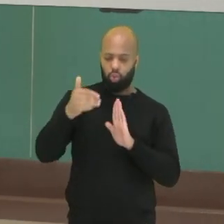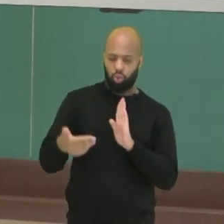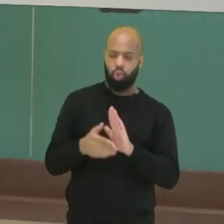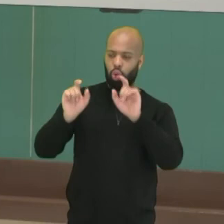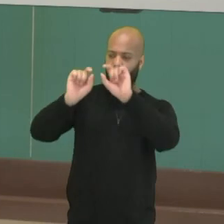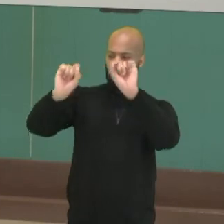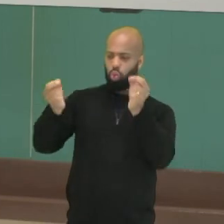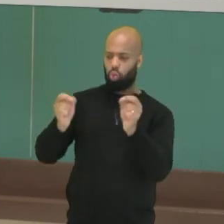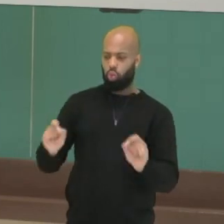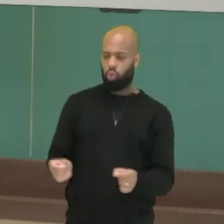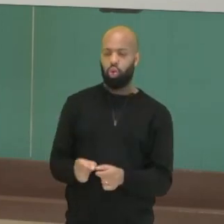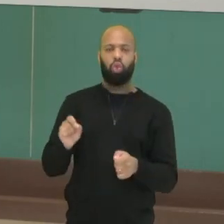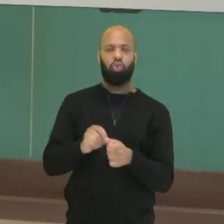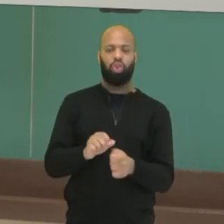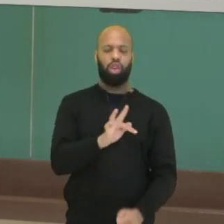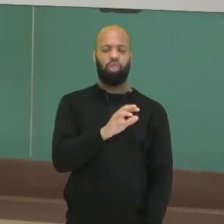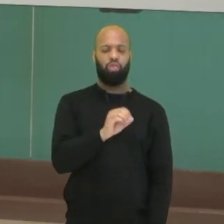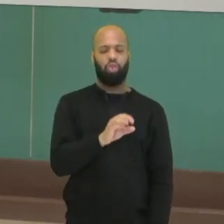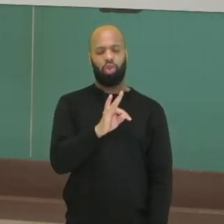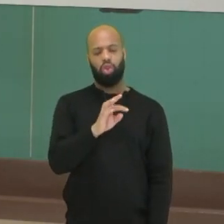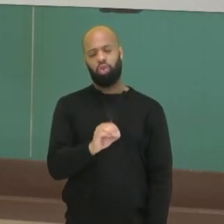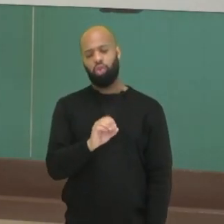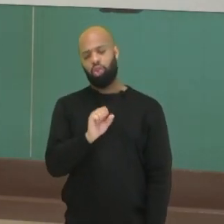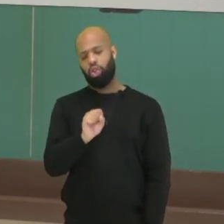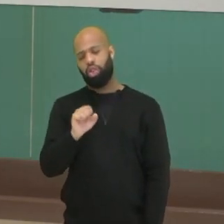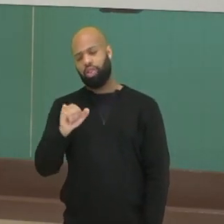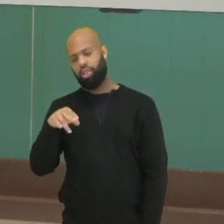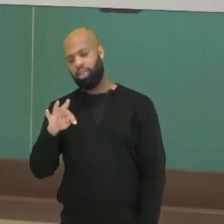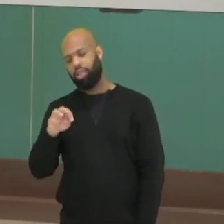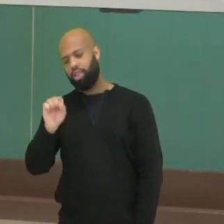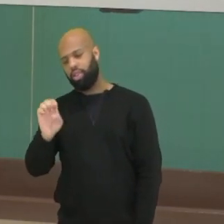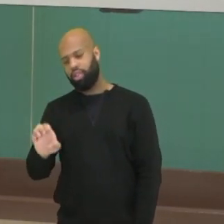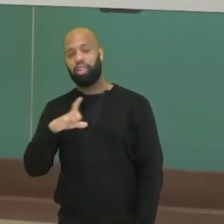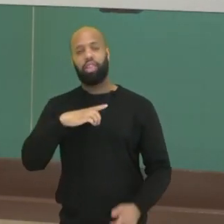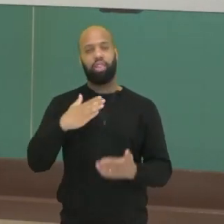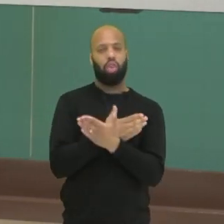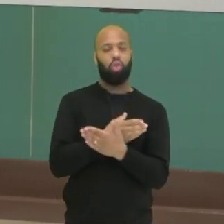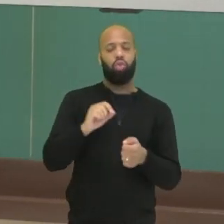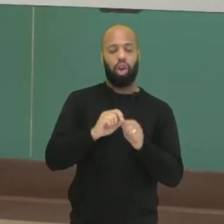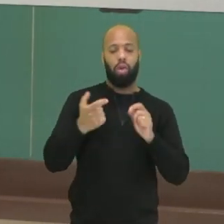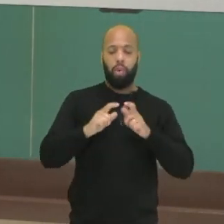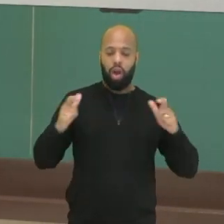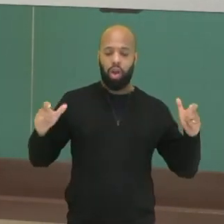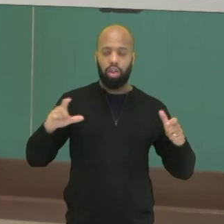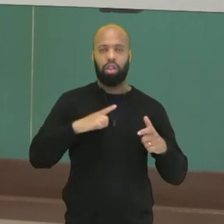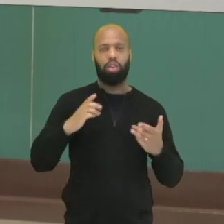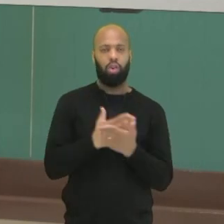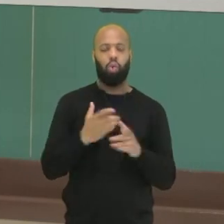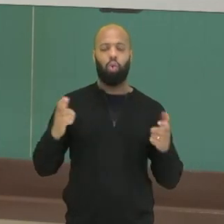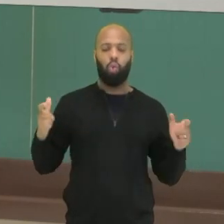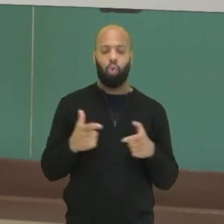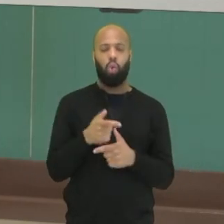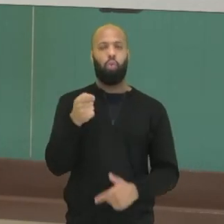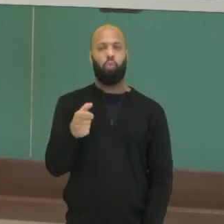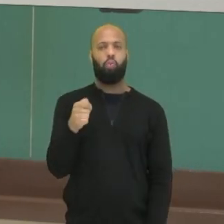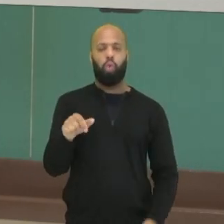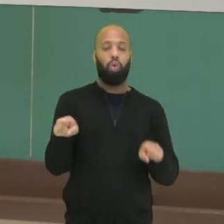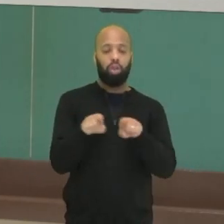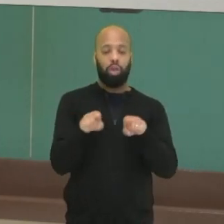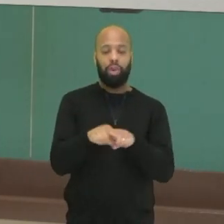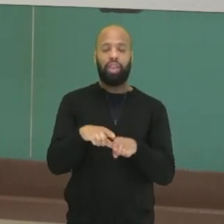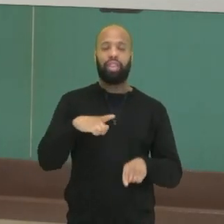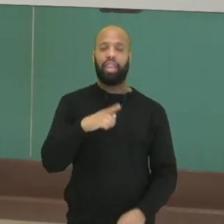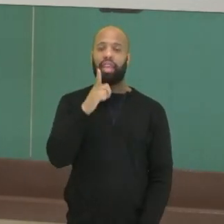fotossíntese, alguns em quantidade maior, outros em quantidade menor, na própria água dos oceanos, nas águas, na